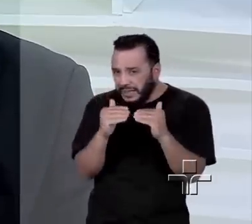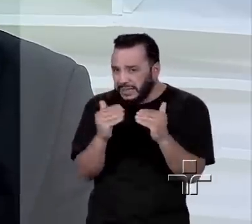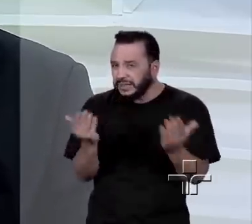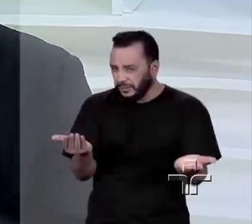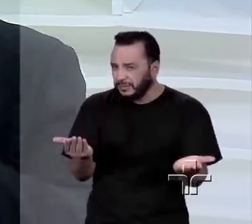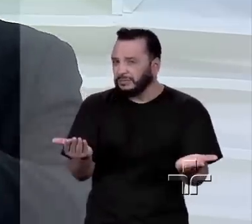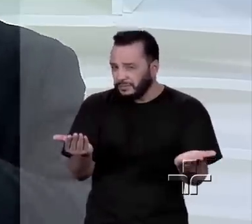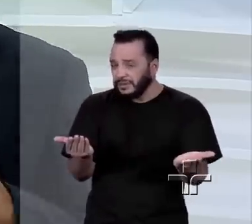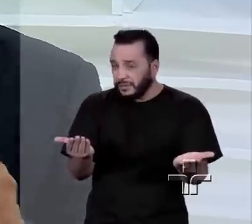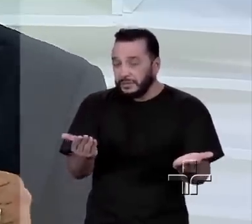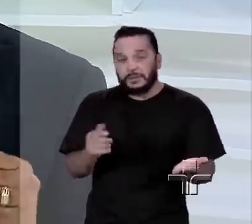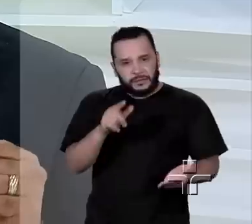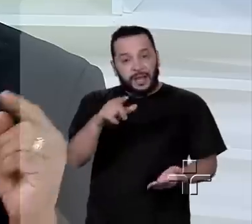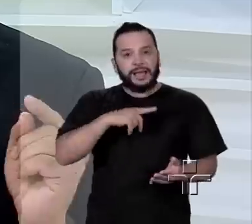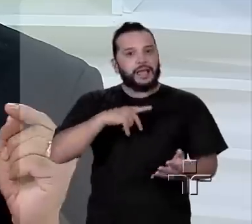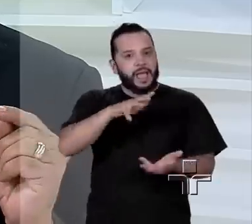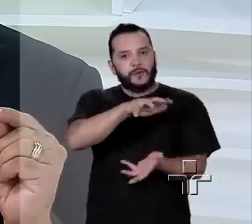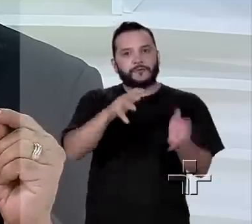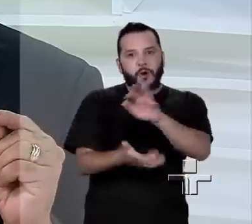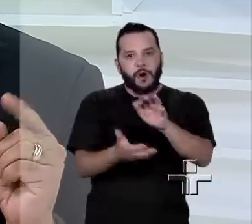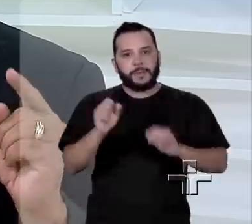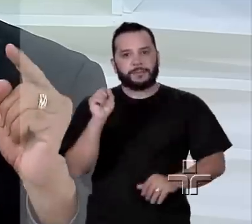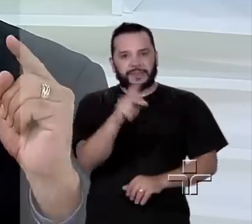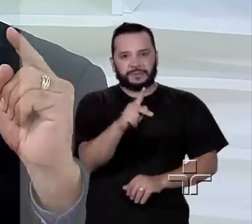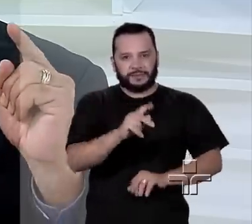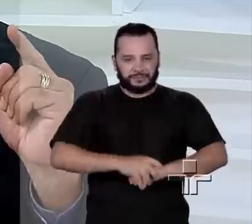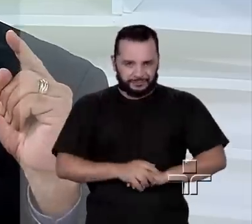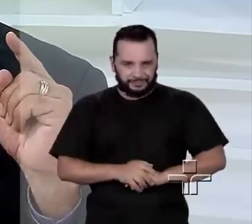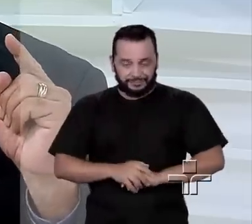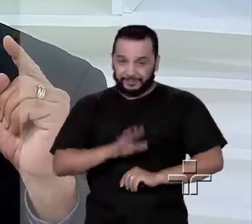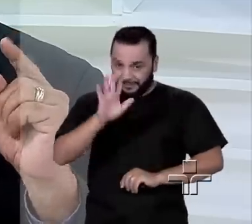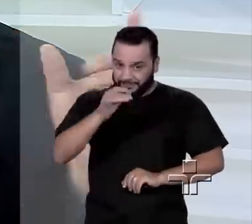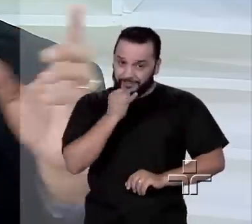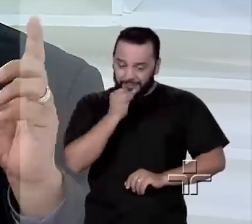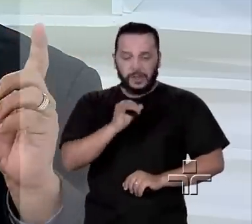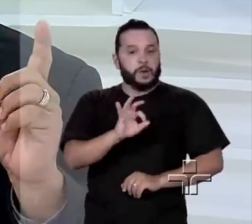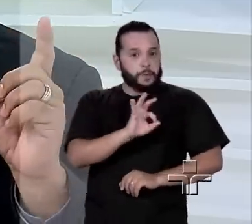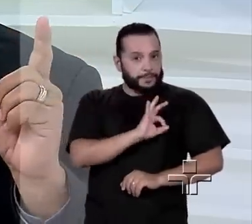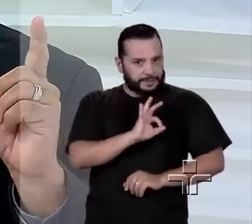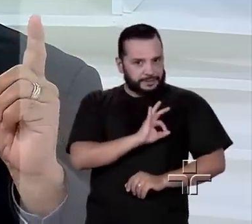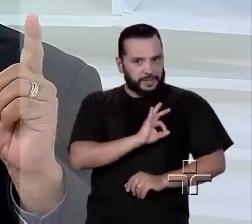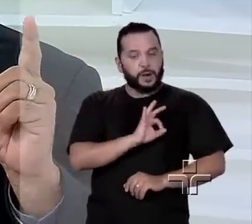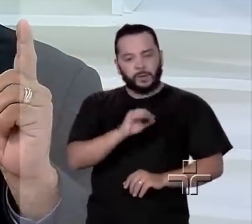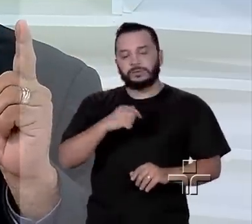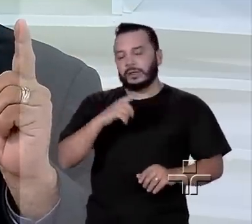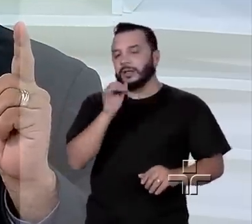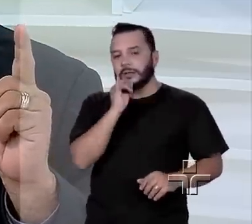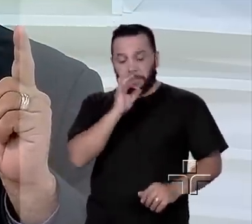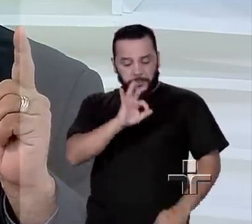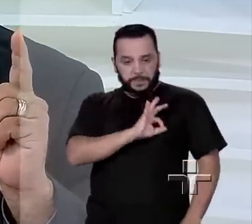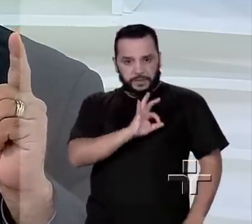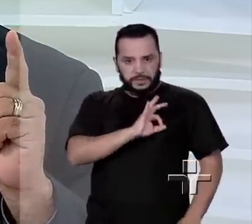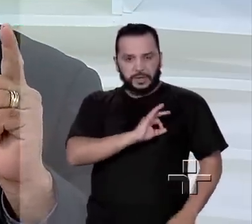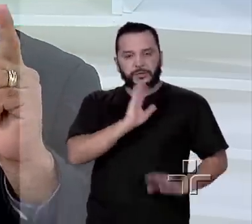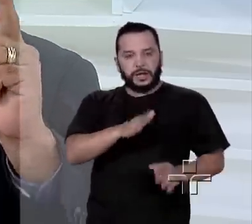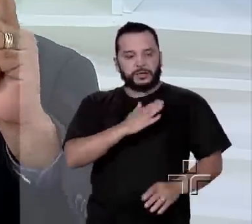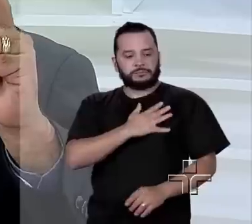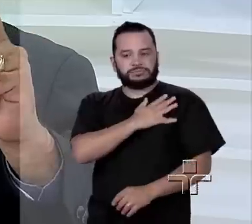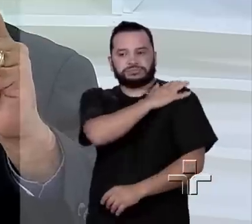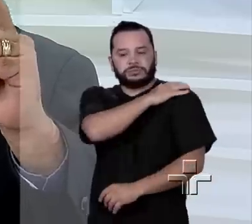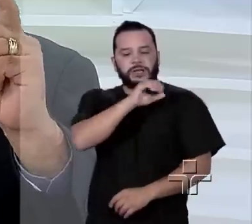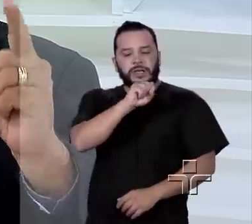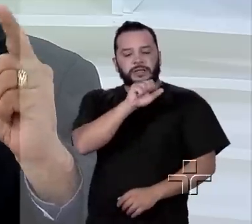desiguais, aí na reforma, eu digo desigual, um policial, e eu tenho exemplos concretos, um policial sargento da Polícia